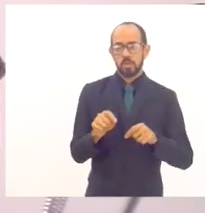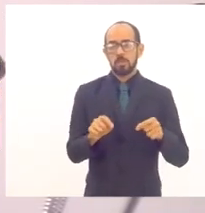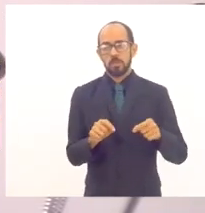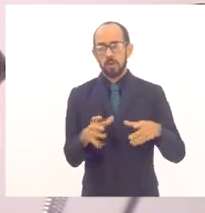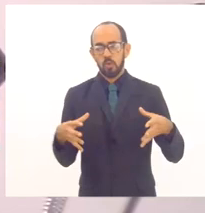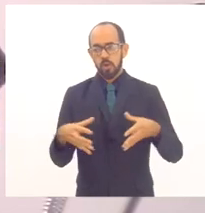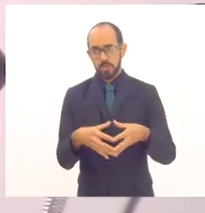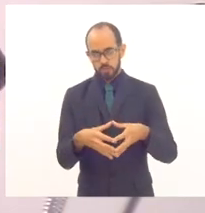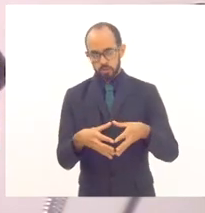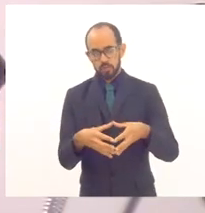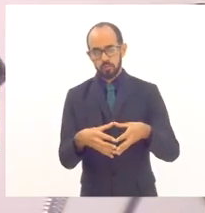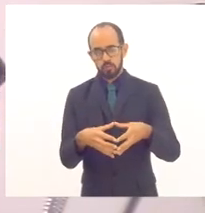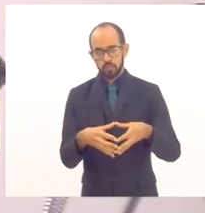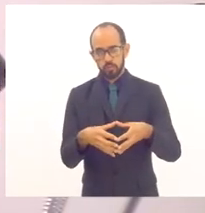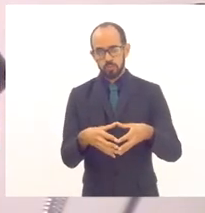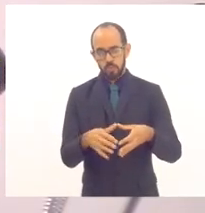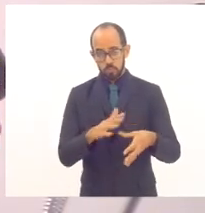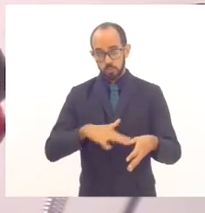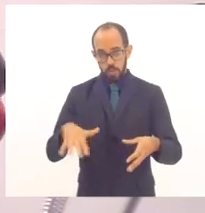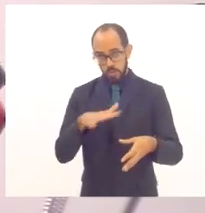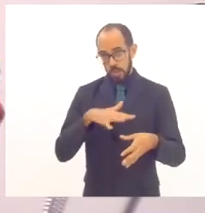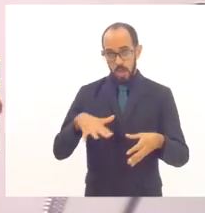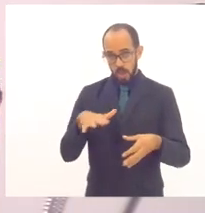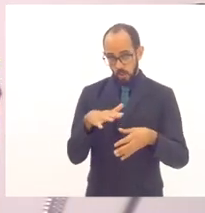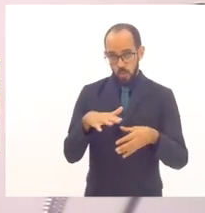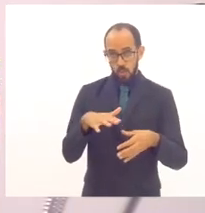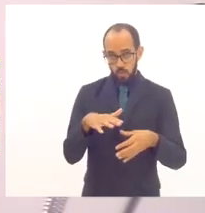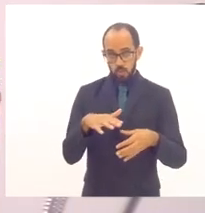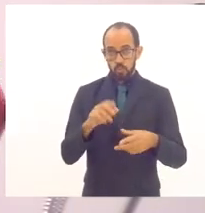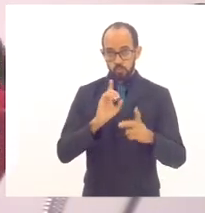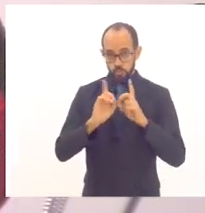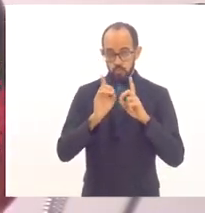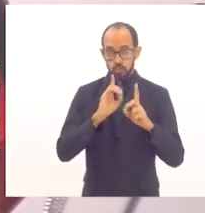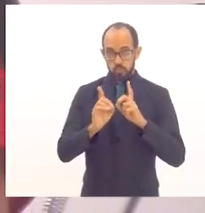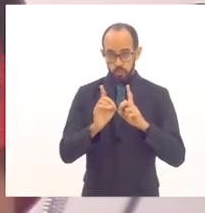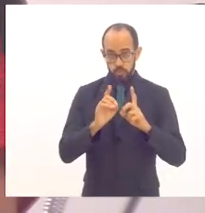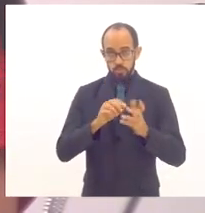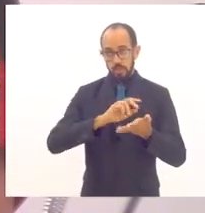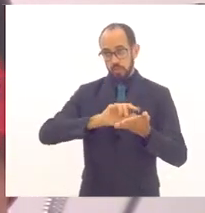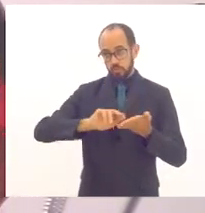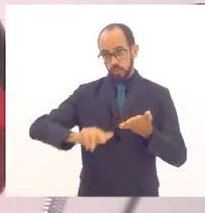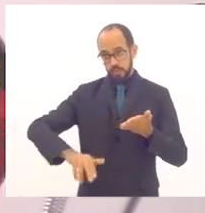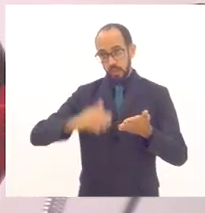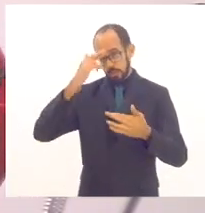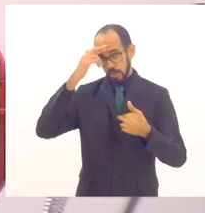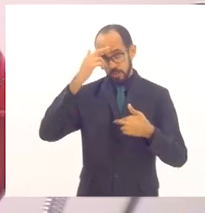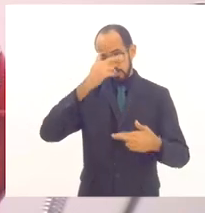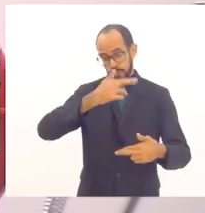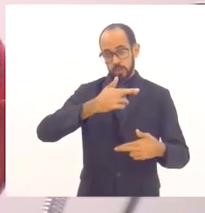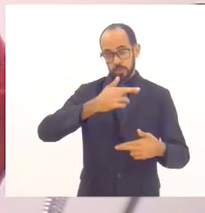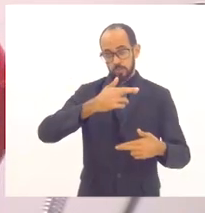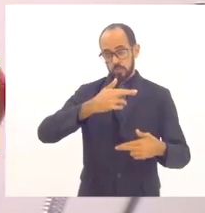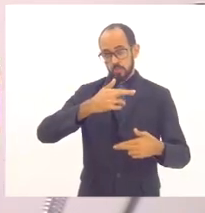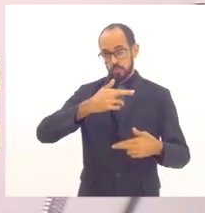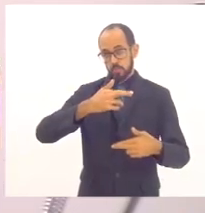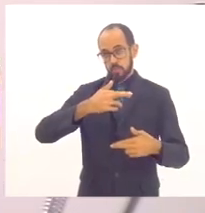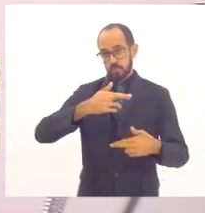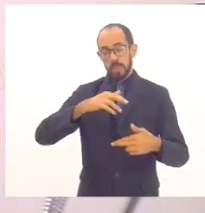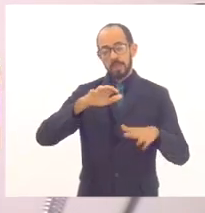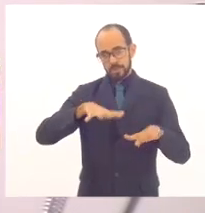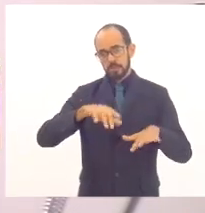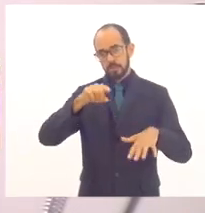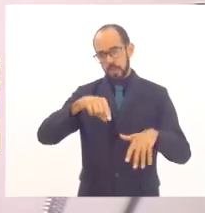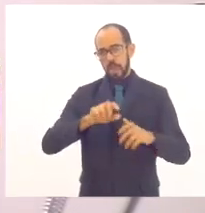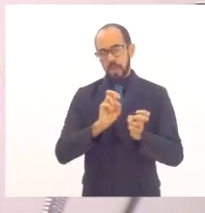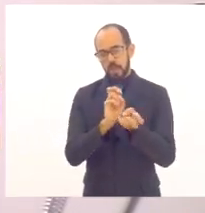coletivo como um todo, para a classe discutir, sabe, para a nossa diversidade, que a capoeira é diversa, como falou muito bem